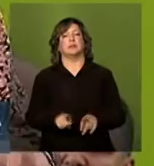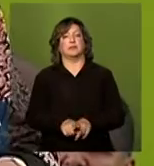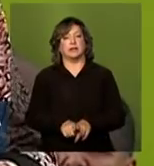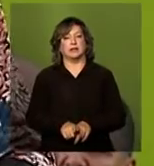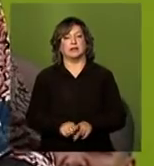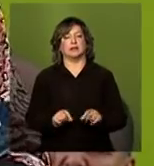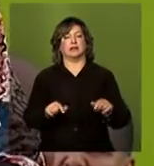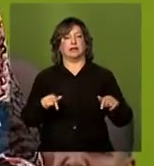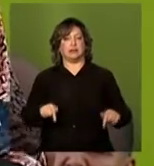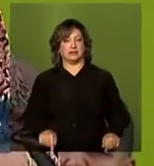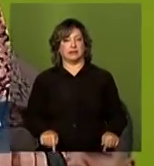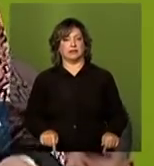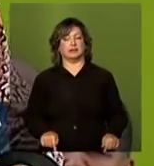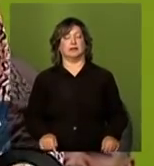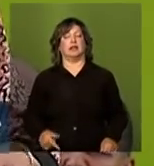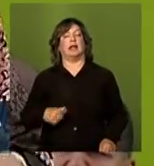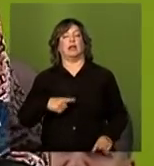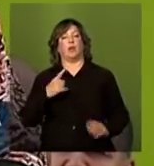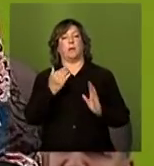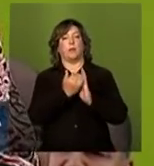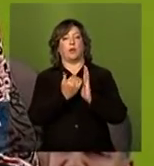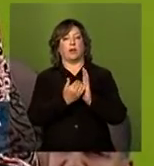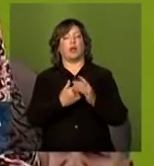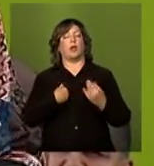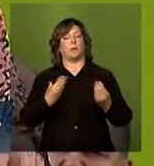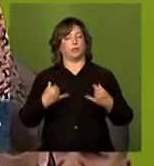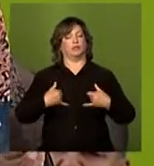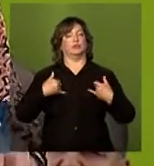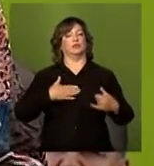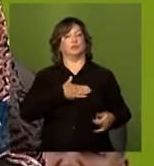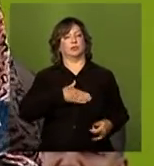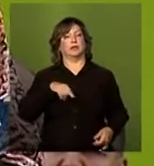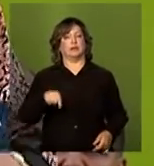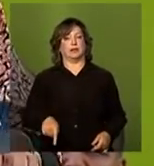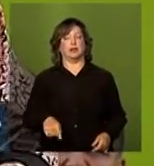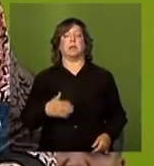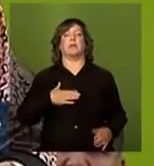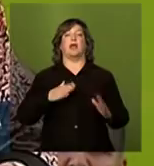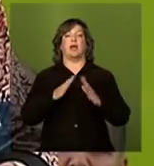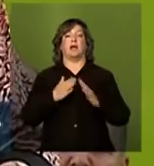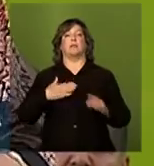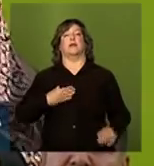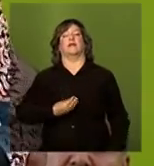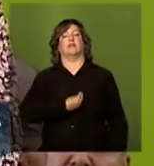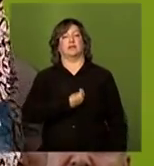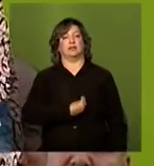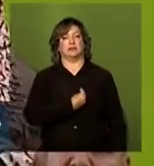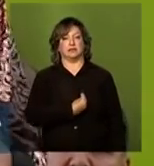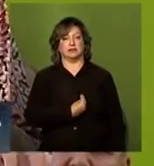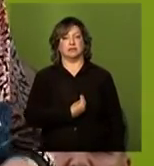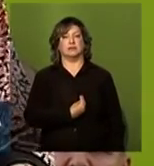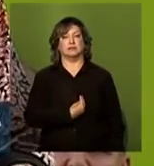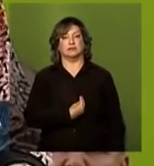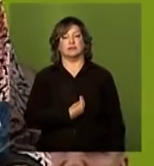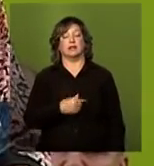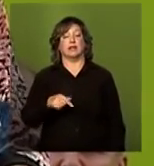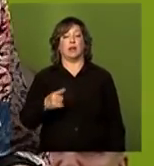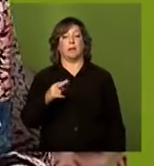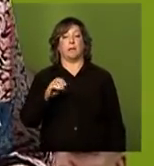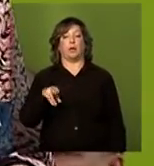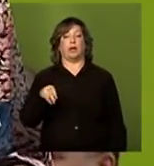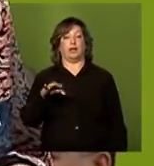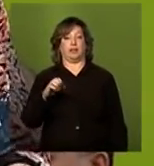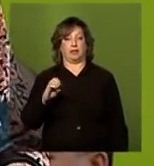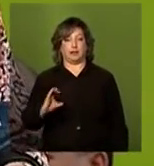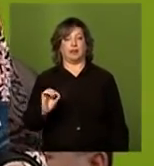aqui tem um programa que eu muito me orgulho dele que é o minha casa minha vida e também o Pronatec